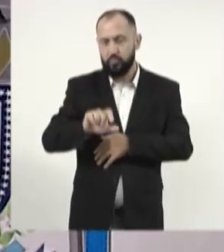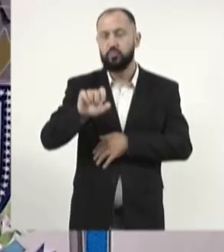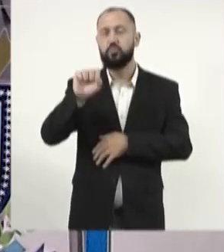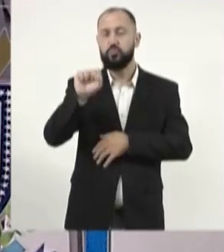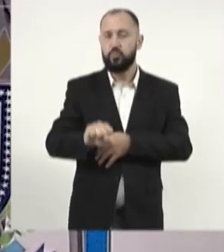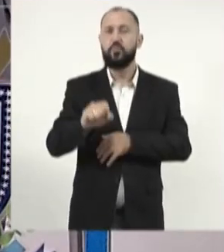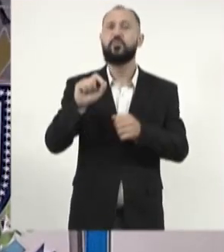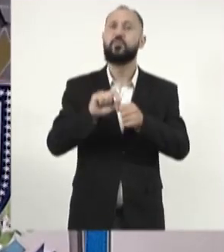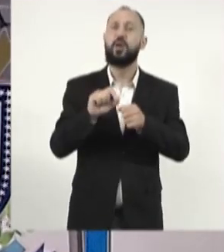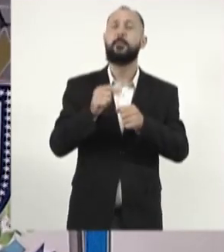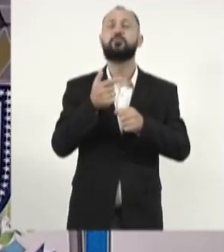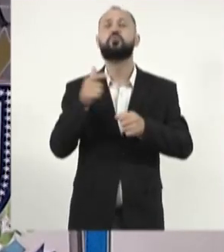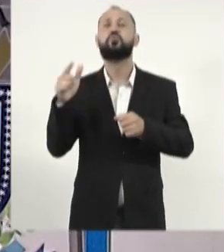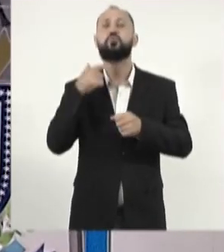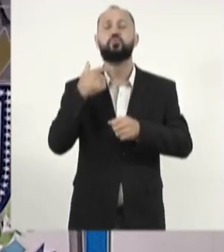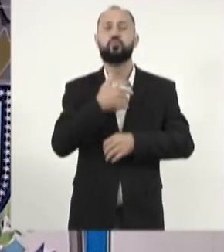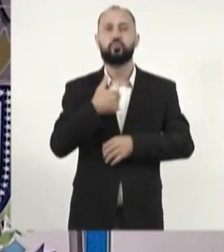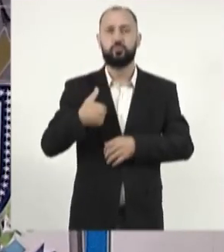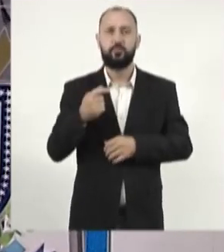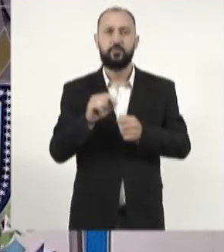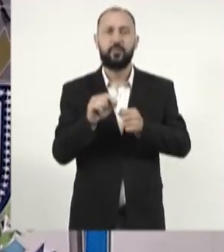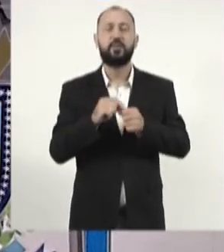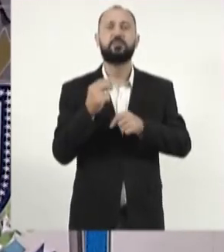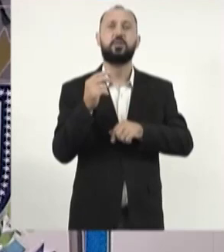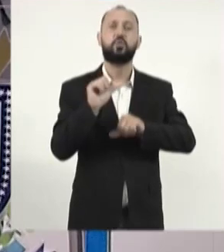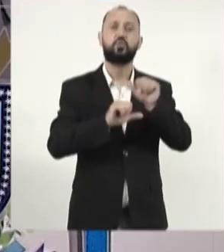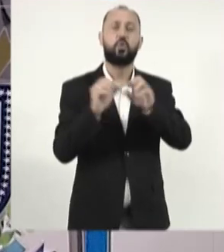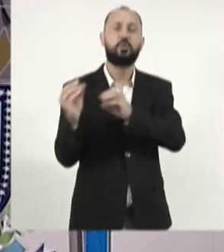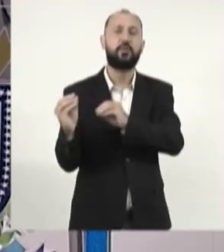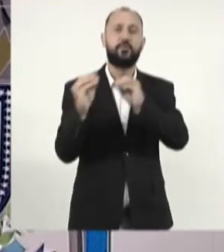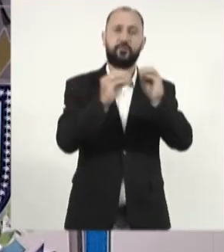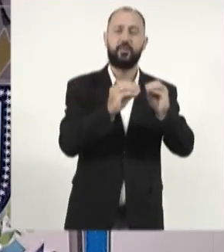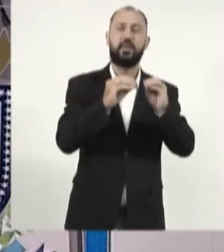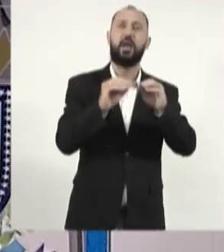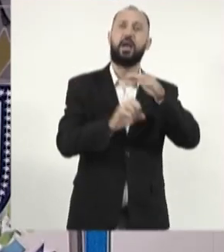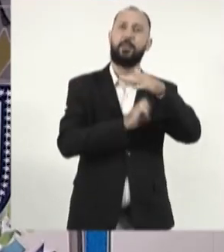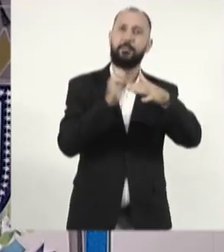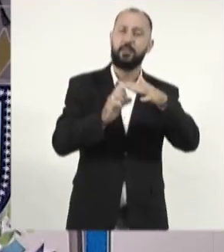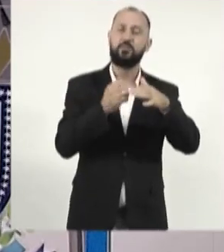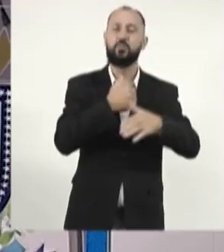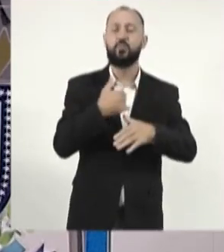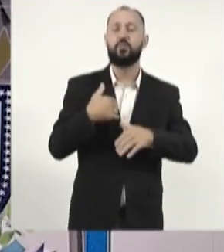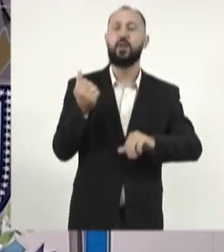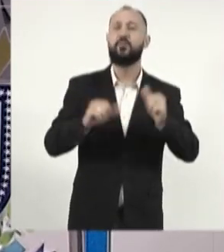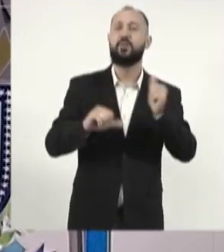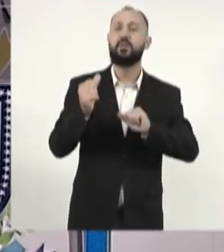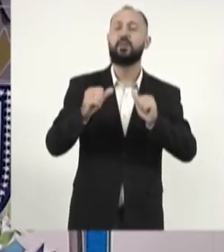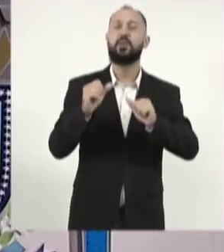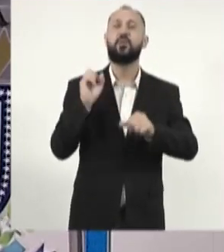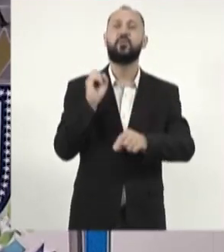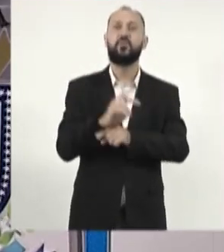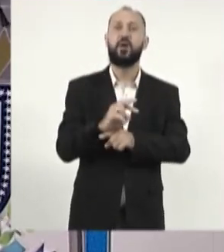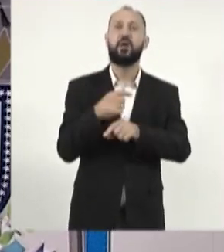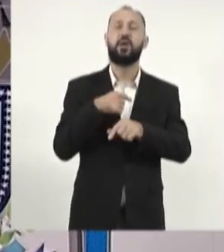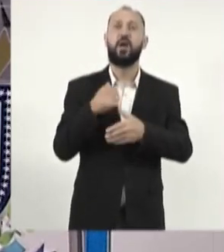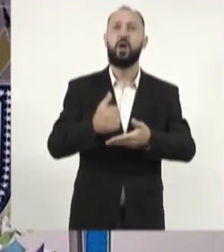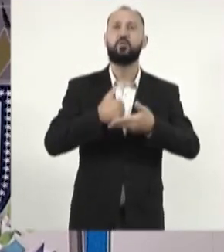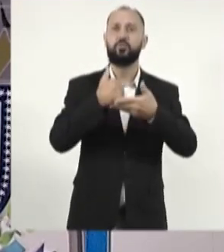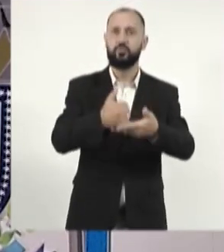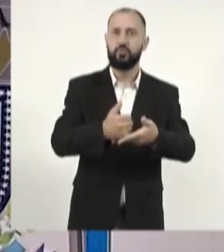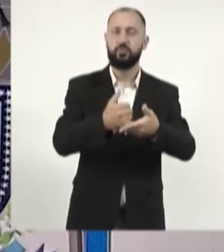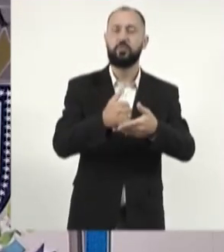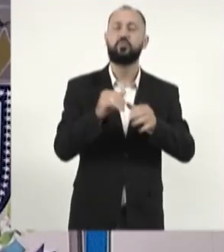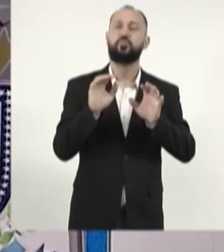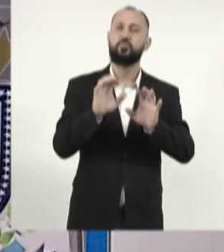estaduais utilizam em troca de impostos, em troca da instalação da empresa, e o governo avalia que a geração de emprego é um dos benefícios,